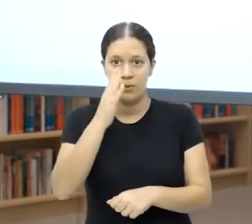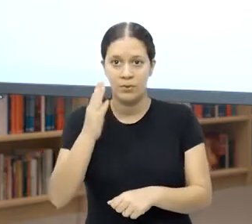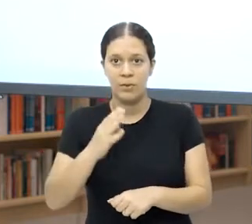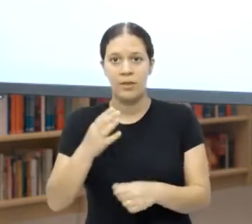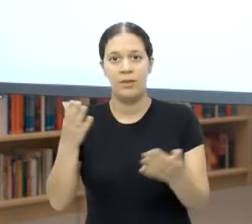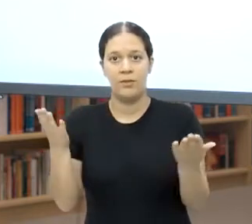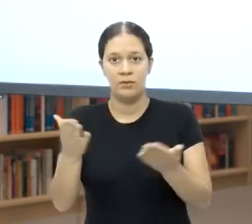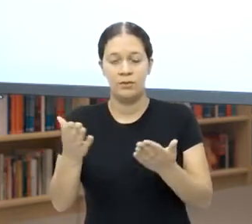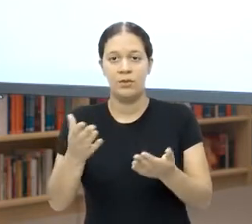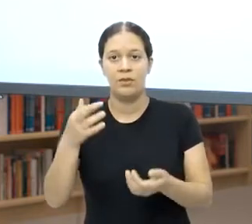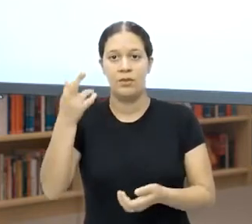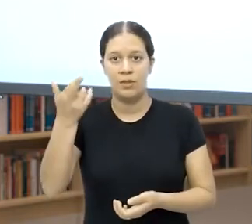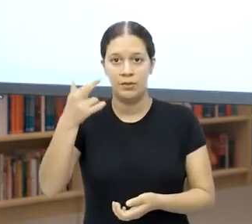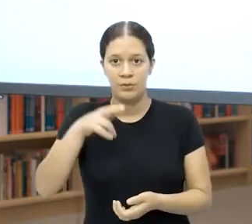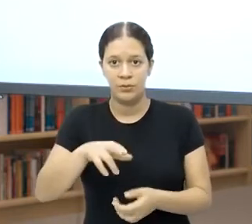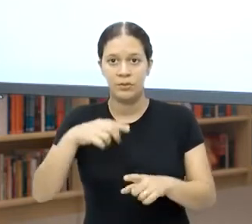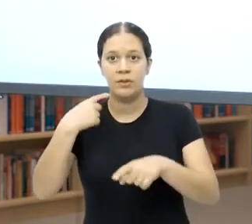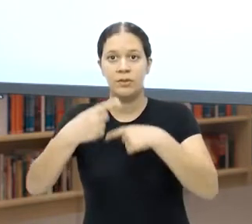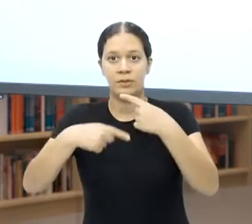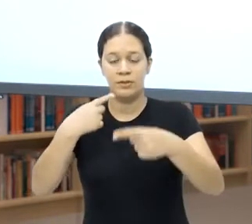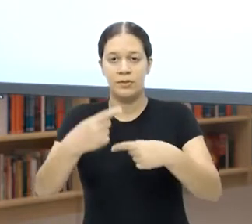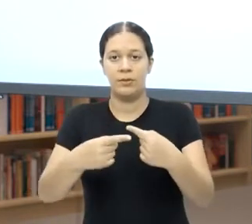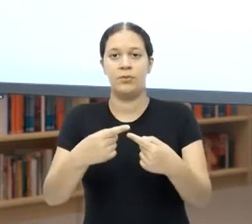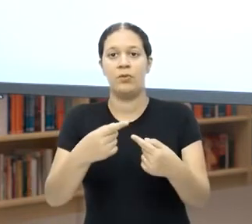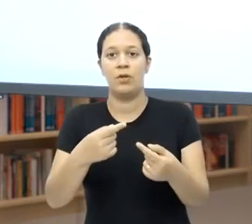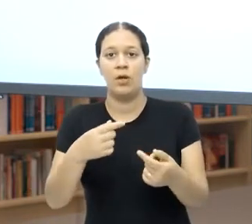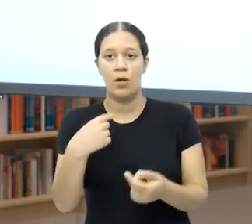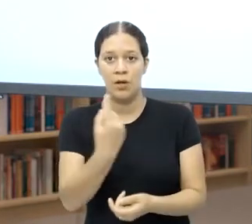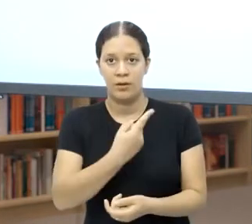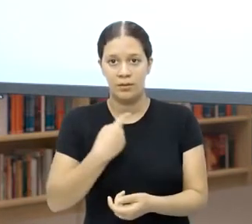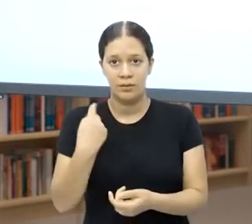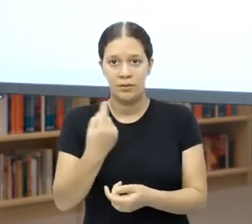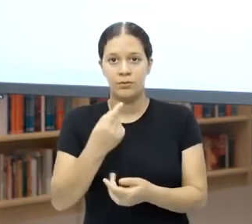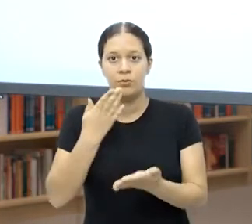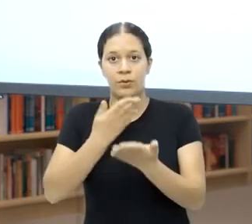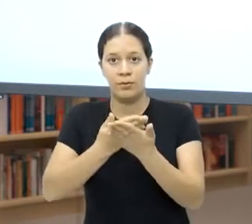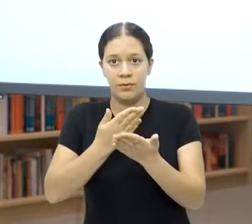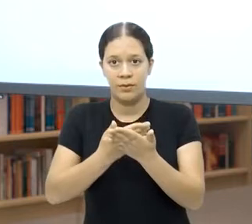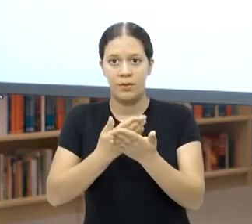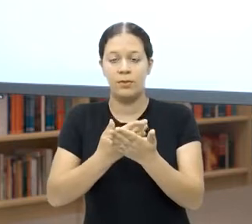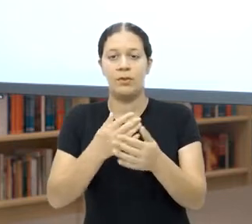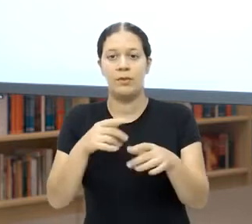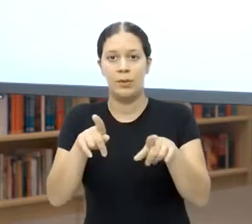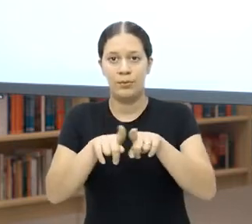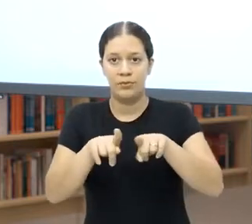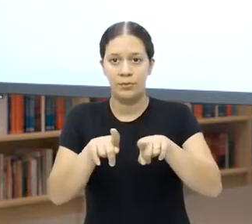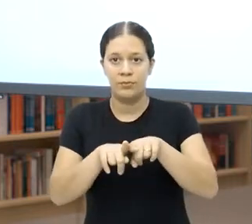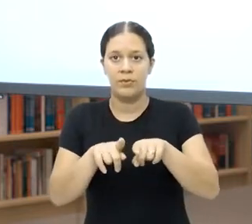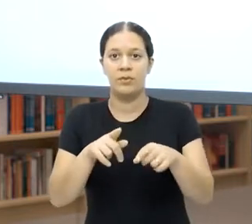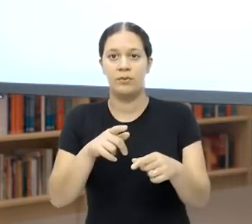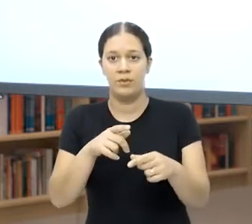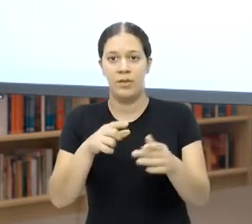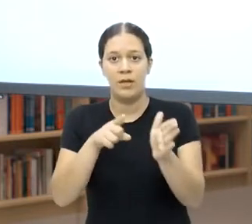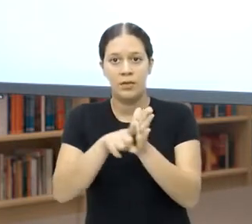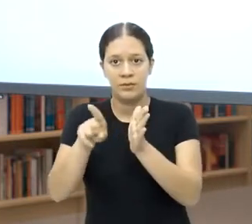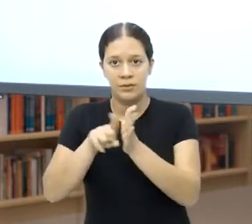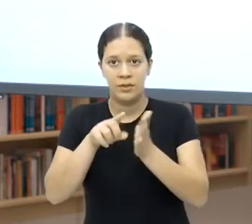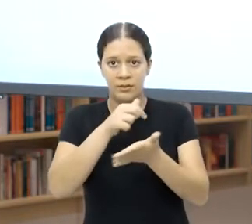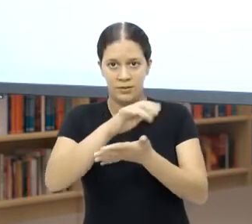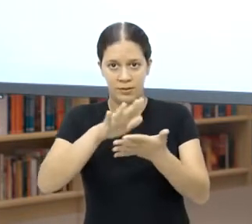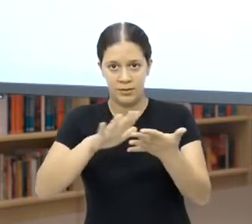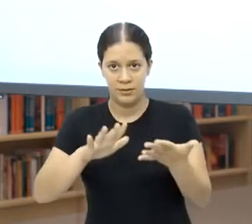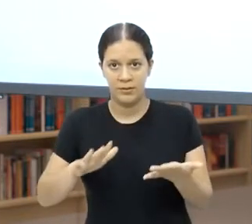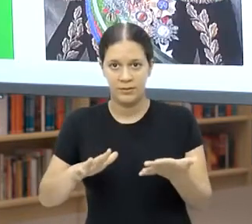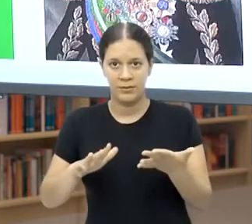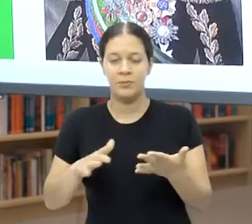um pouco na revisão e depois, em seguida, nós entraremos na questão das questões das